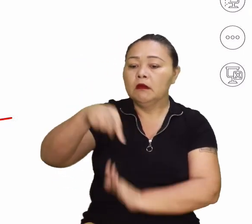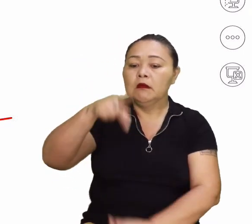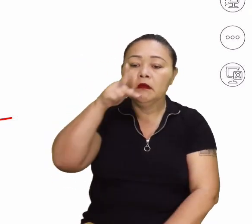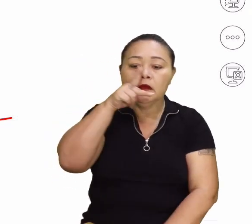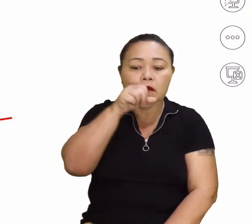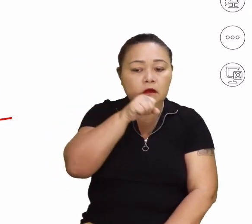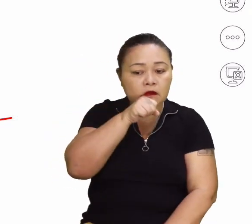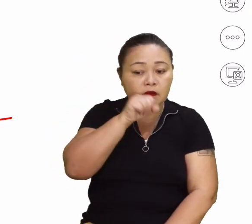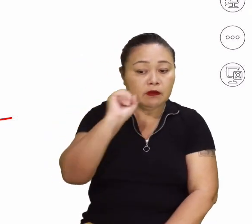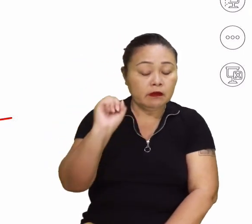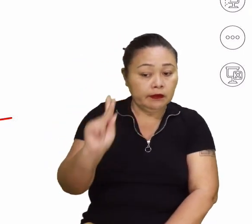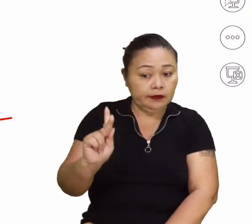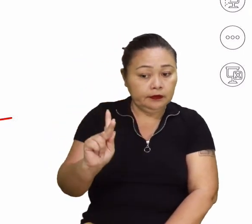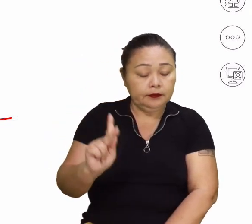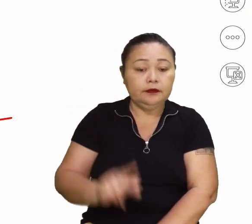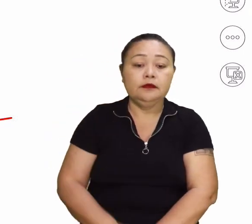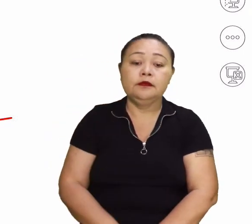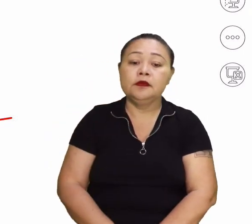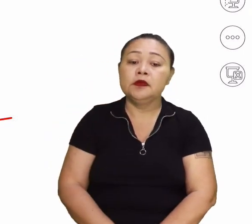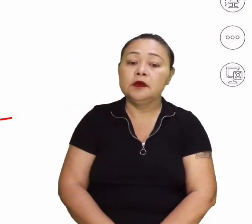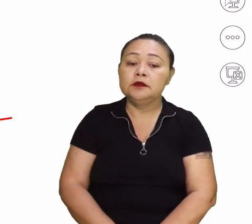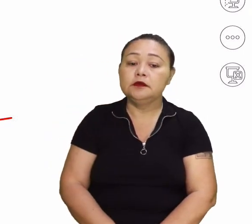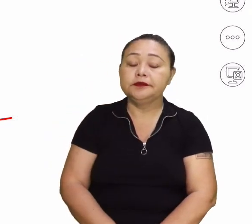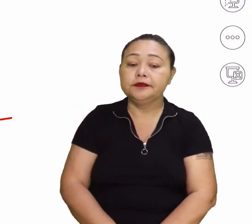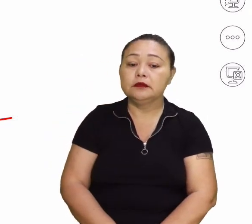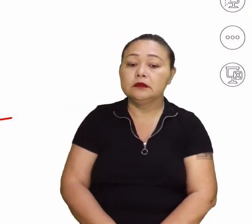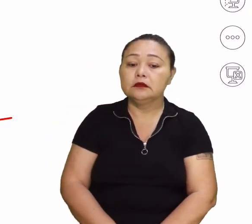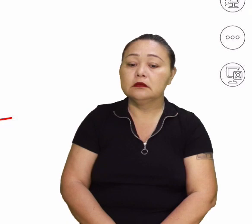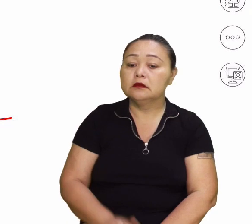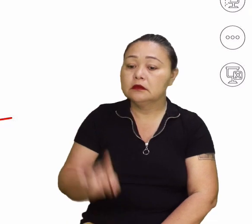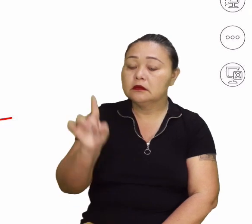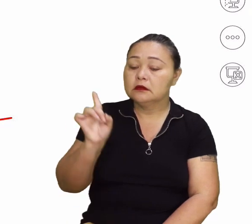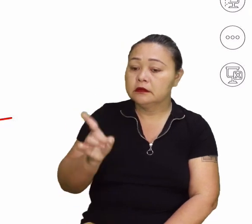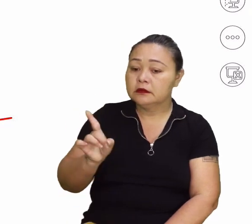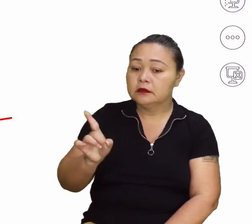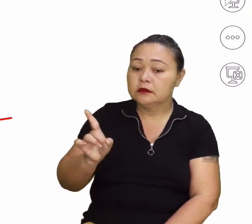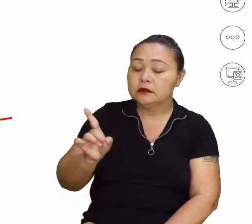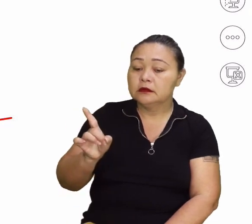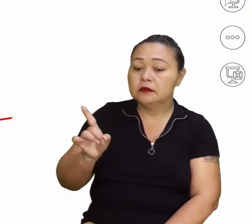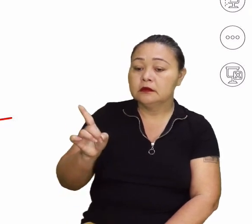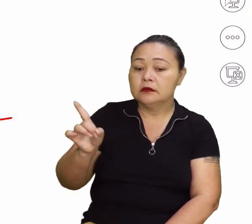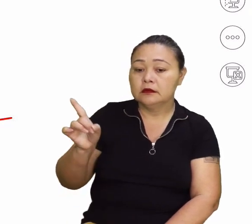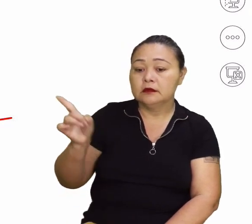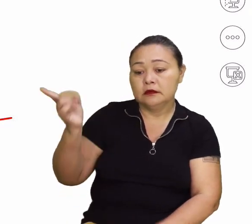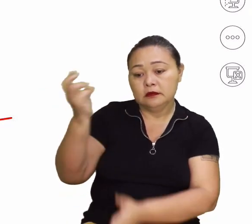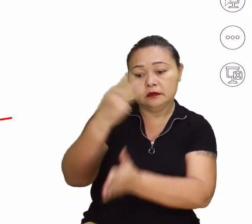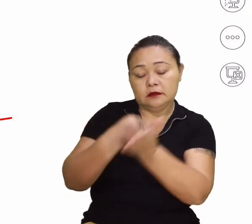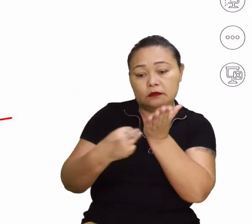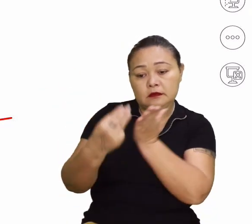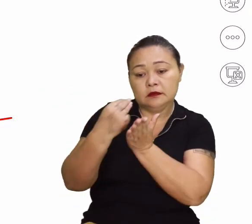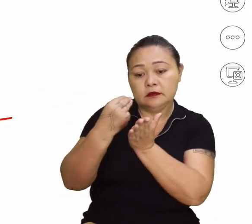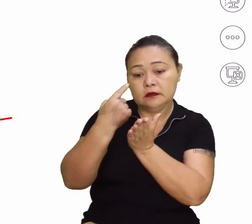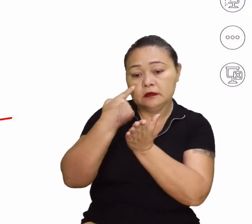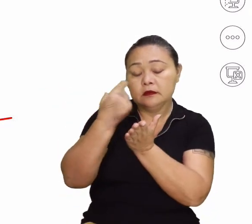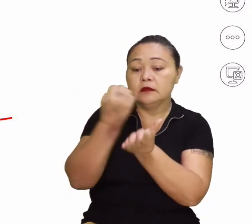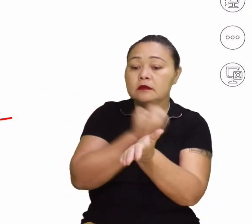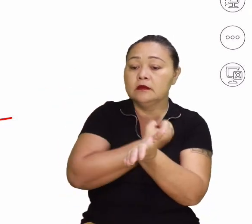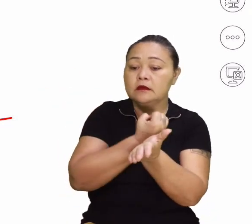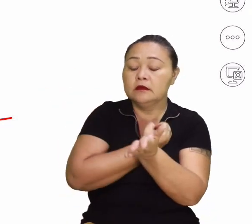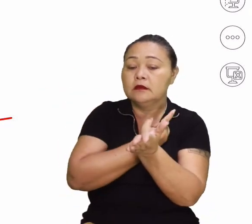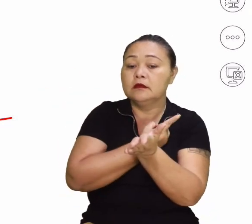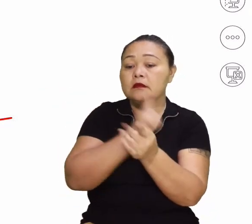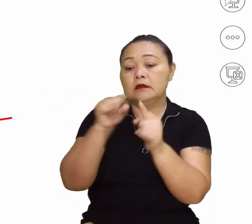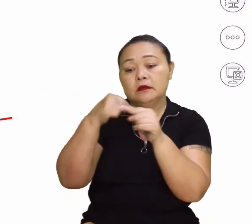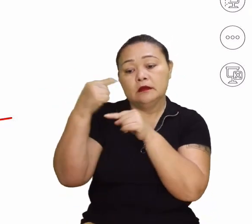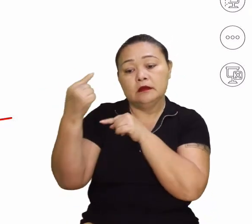Velho, ok? Então, você vai voltar nesse mapa, vai olhar o número dele